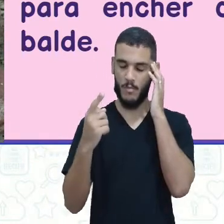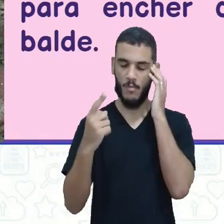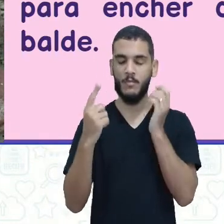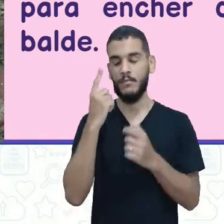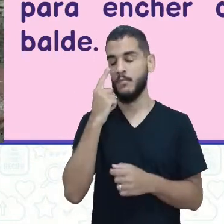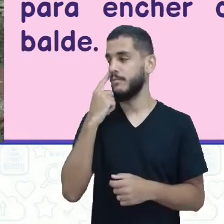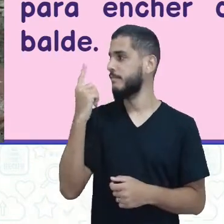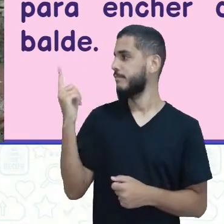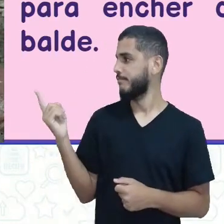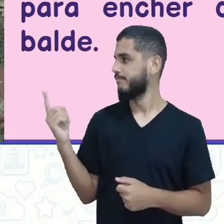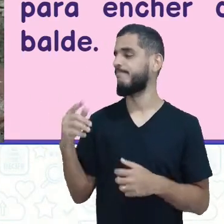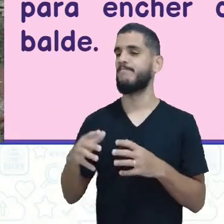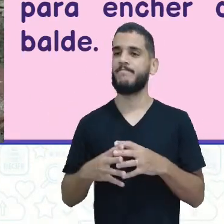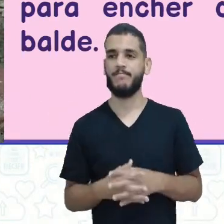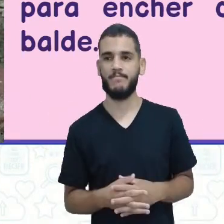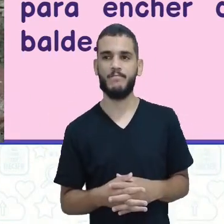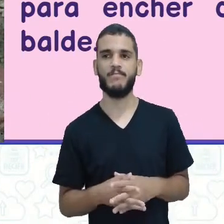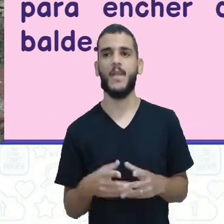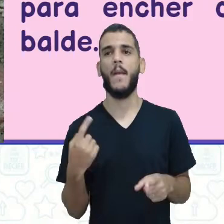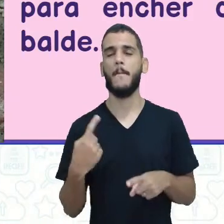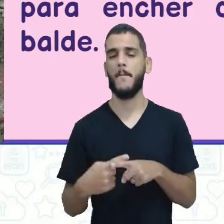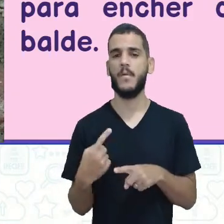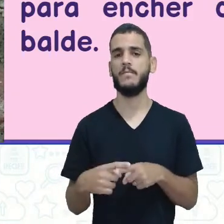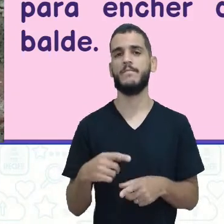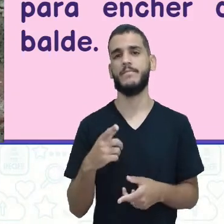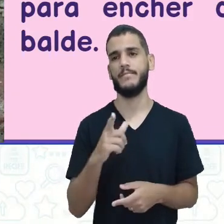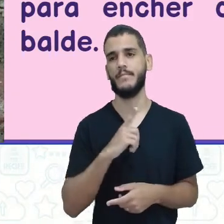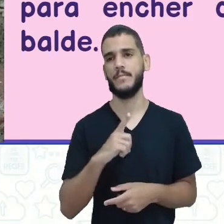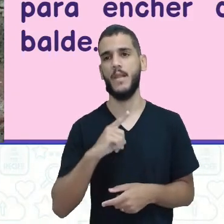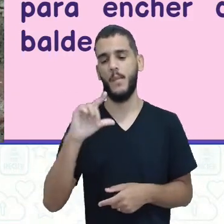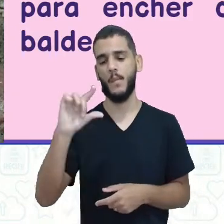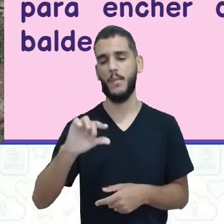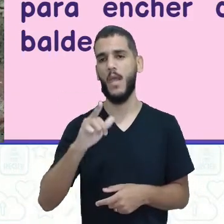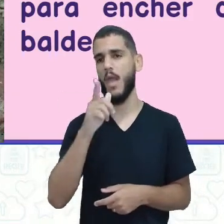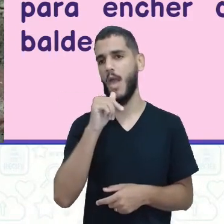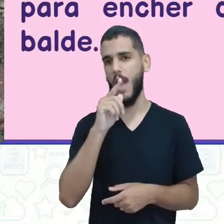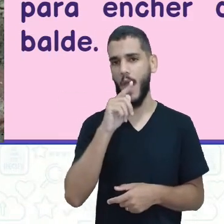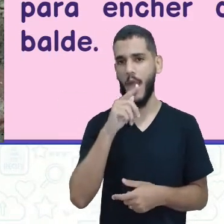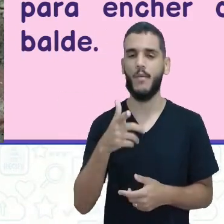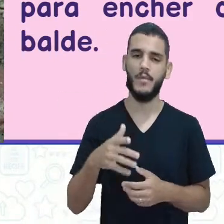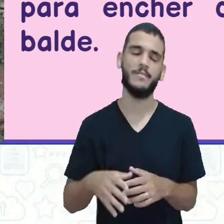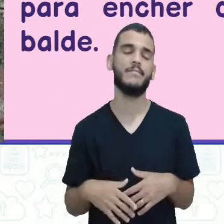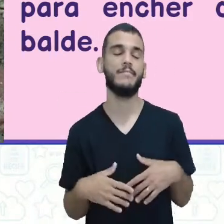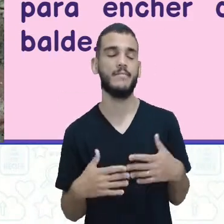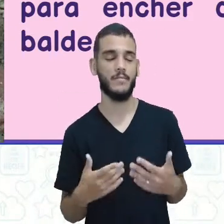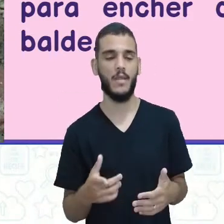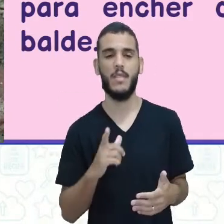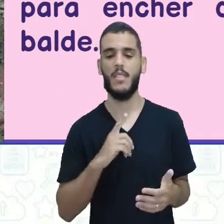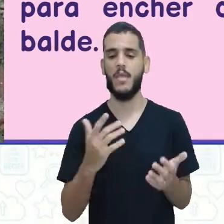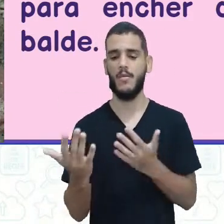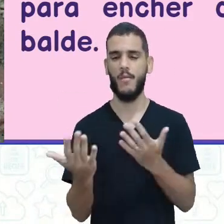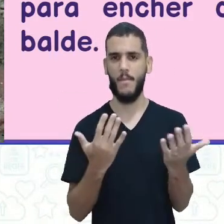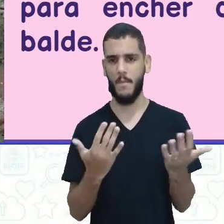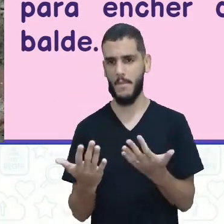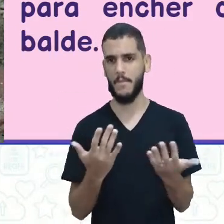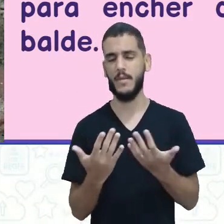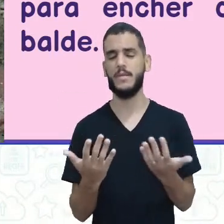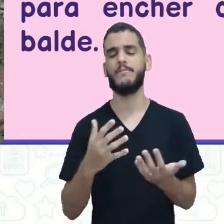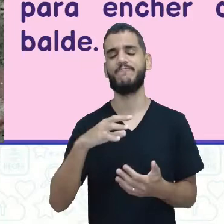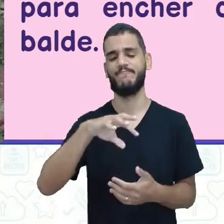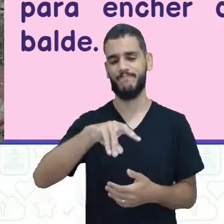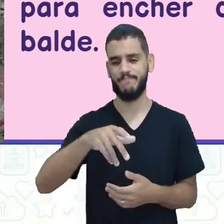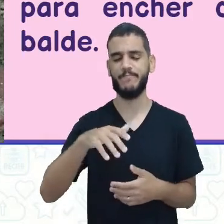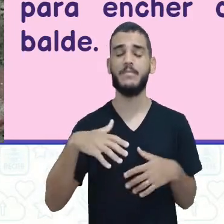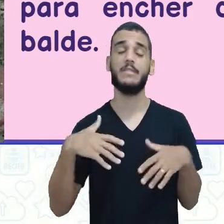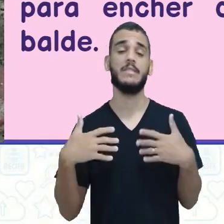que é meio branco, meio azulado. Por quê? Porque está saindo menos água na mangueira. Então, é essa relação que está na vida da gente,